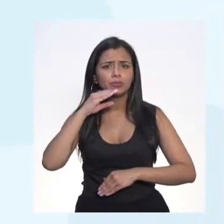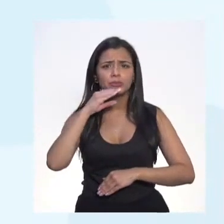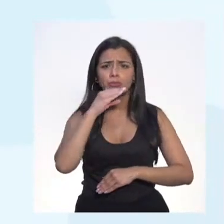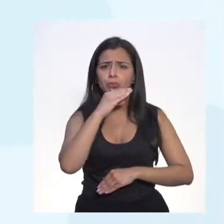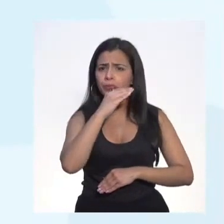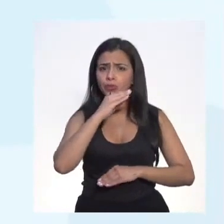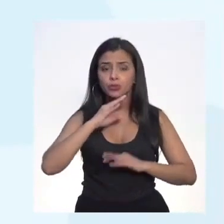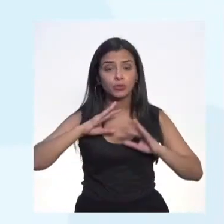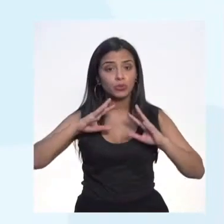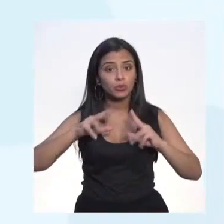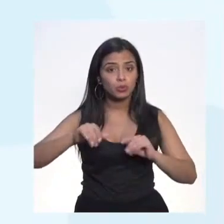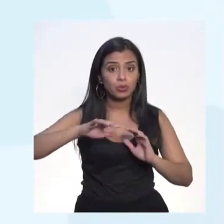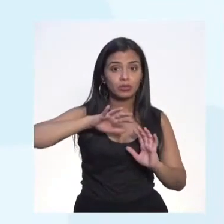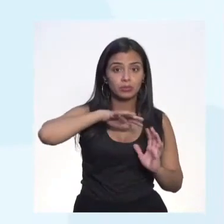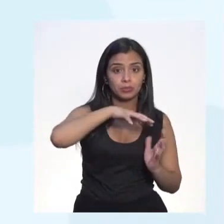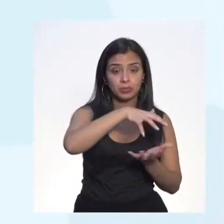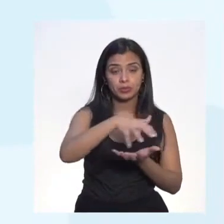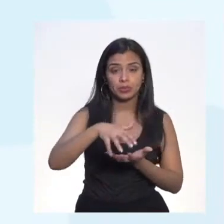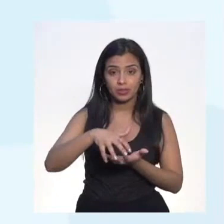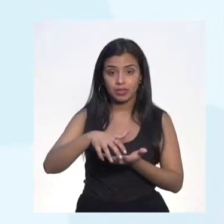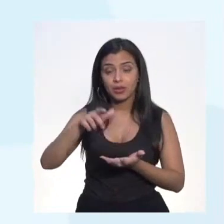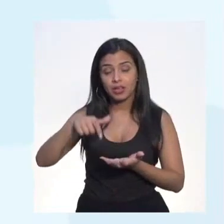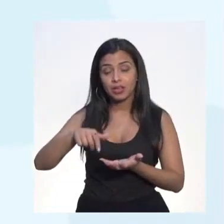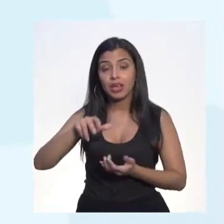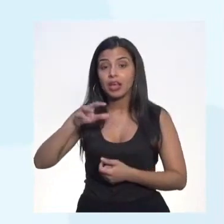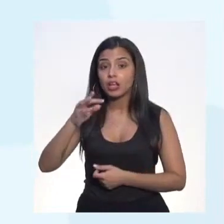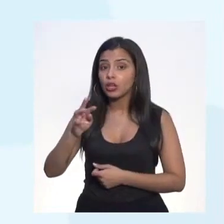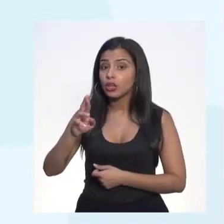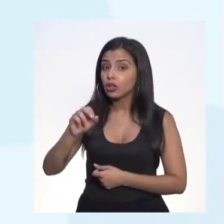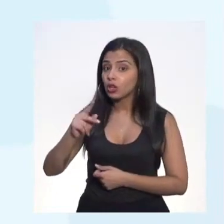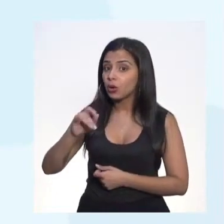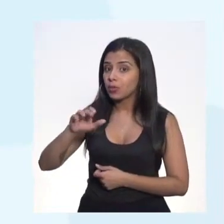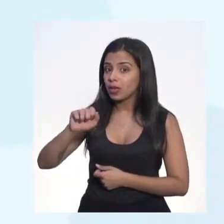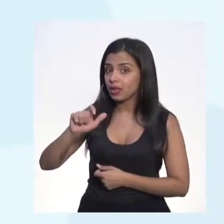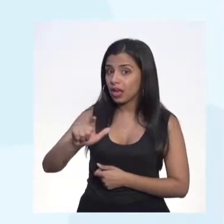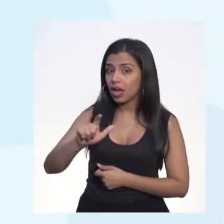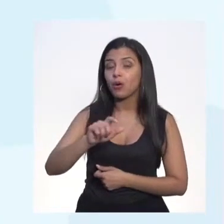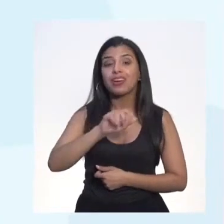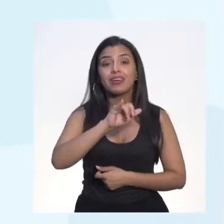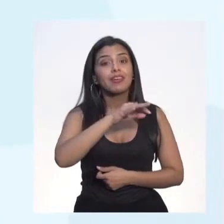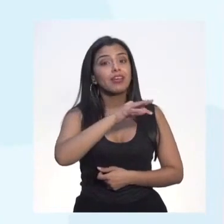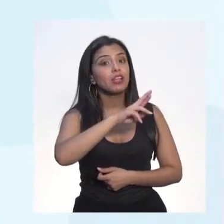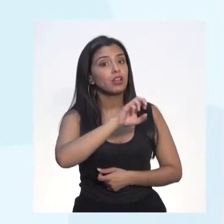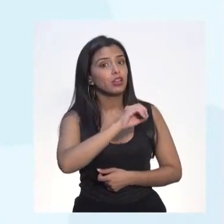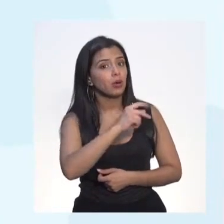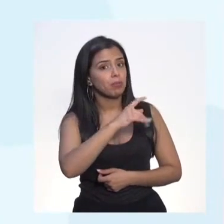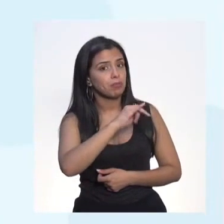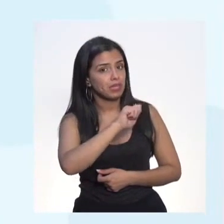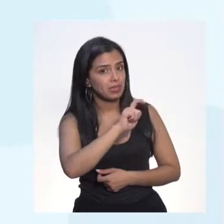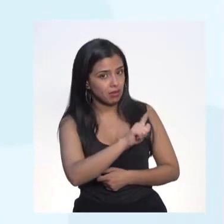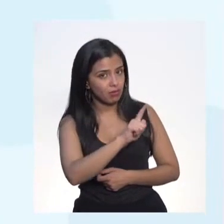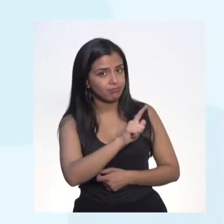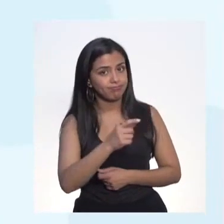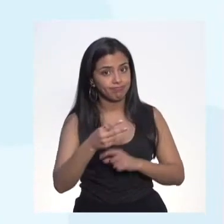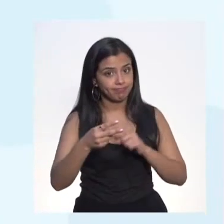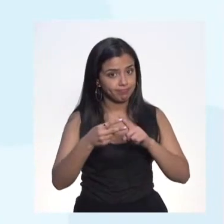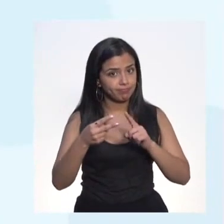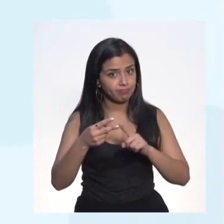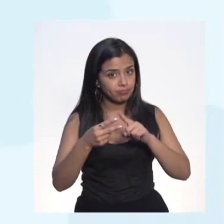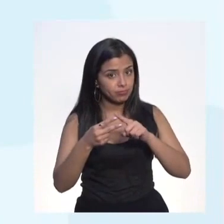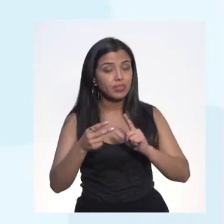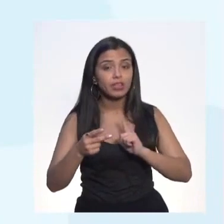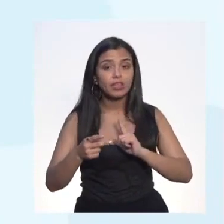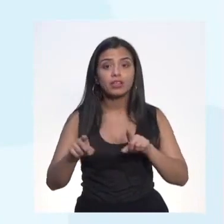zona tropical e zona intertropical. Aí nós temos a zona polar, né, que vai até a região dos